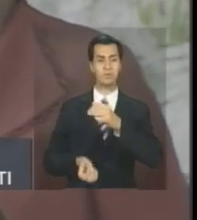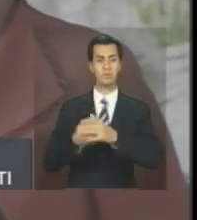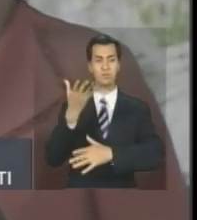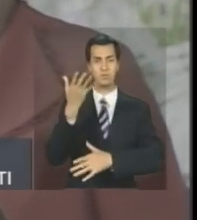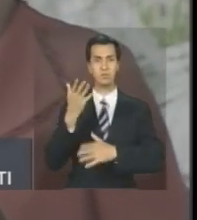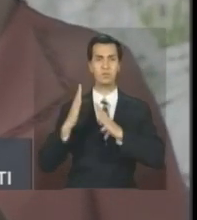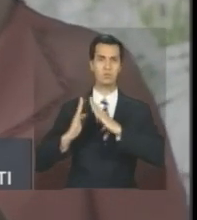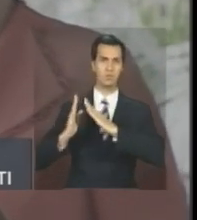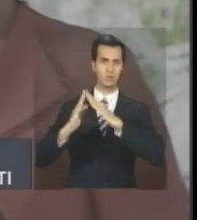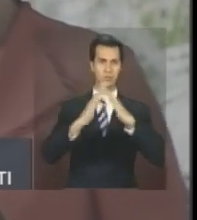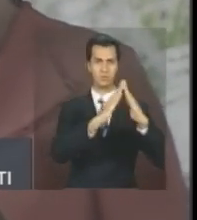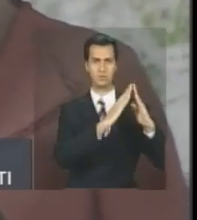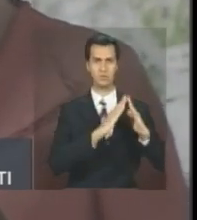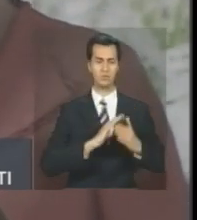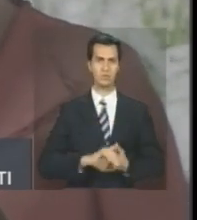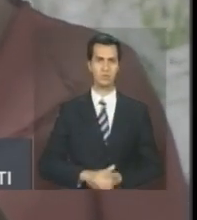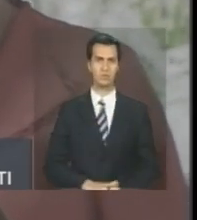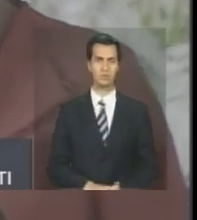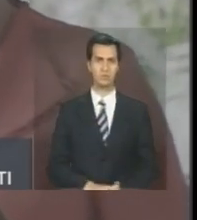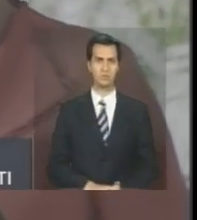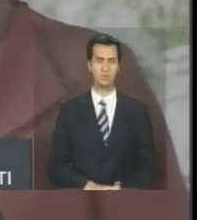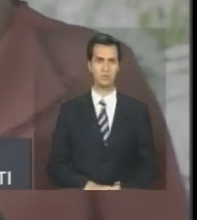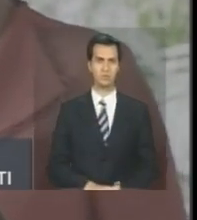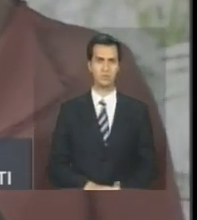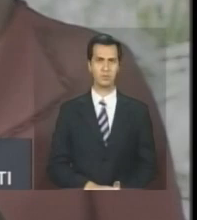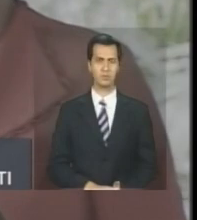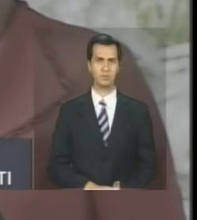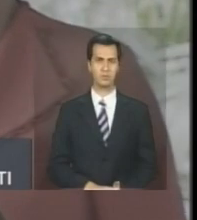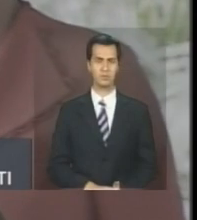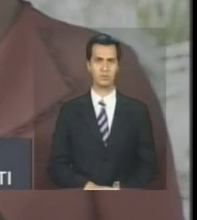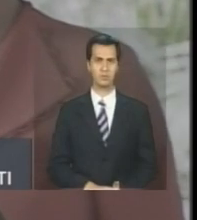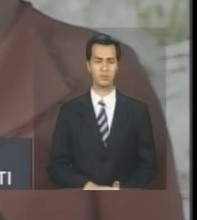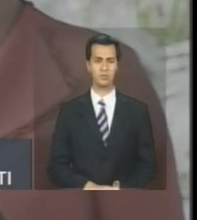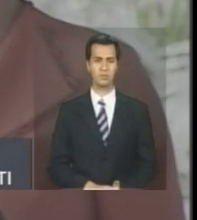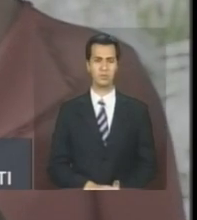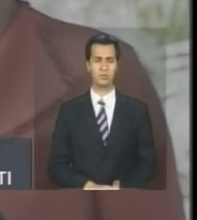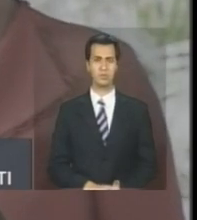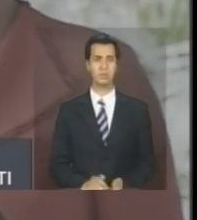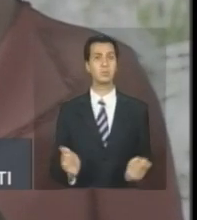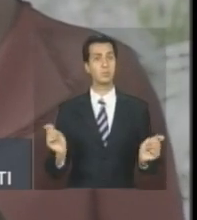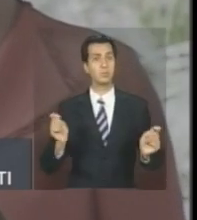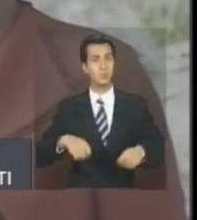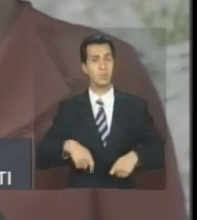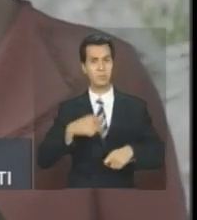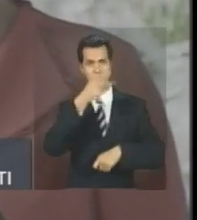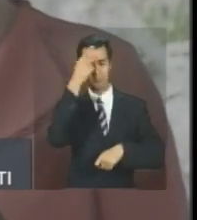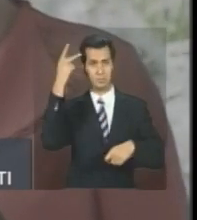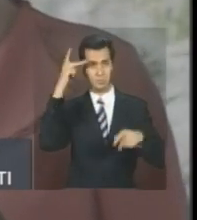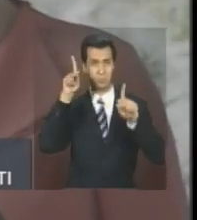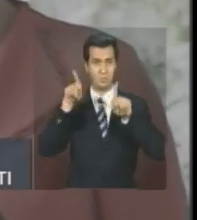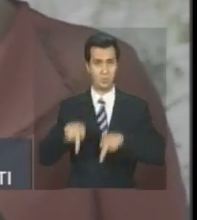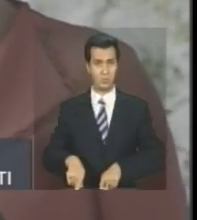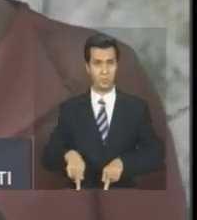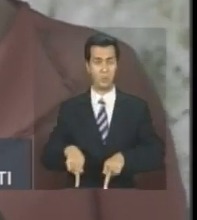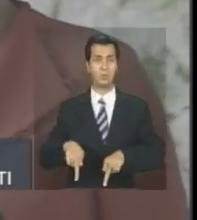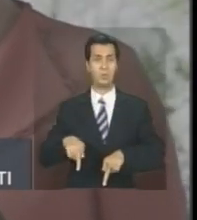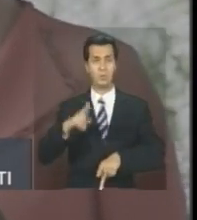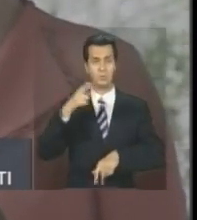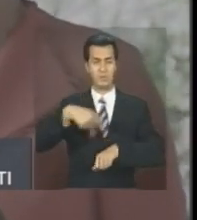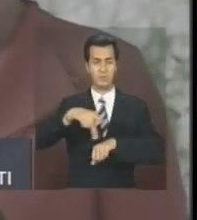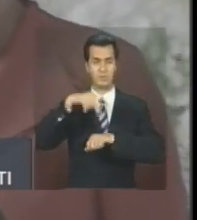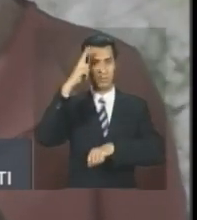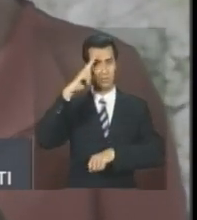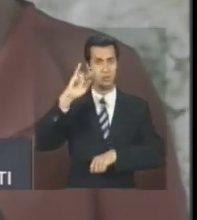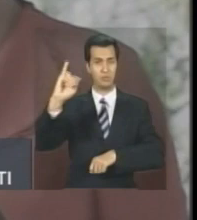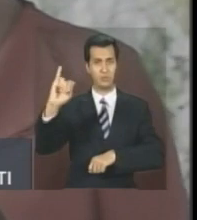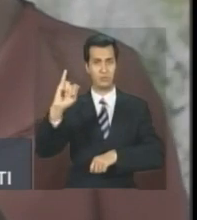de moradias, pour un programme de construction de logements, que permita a retirada da população do Haiti